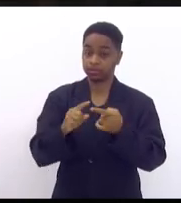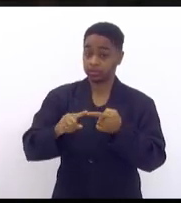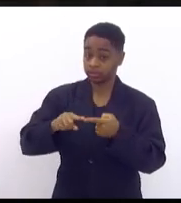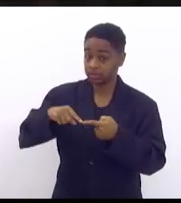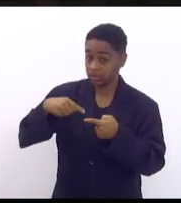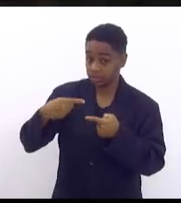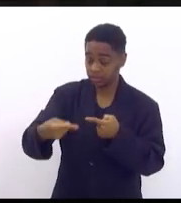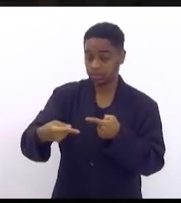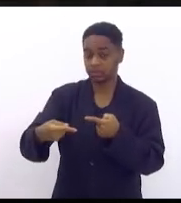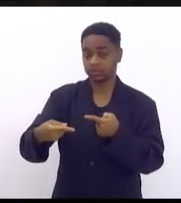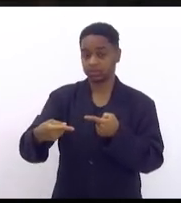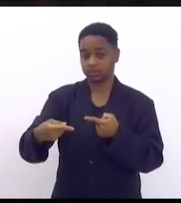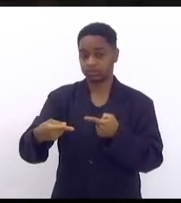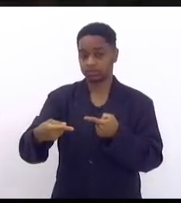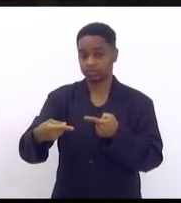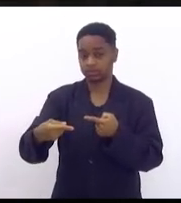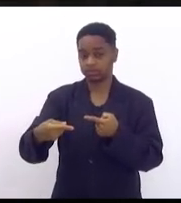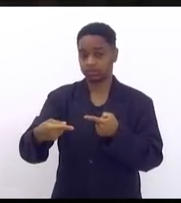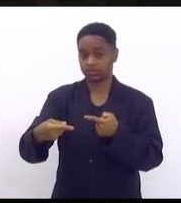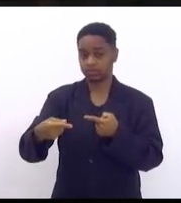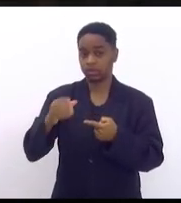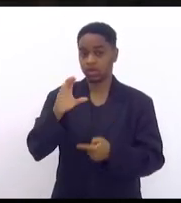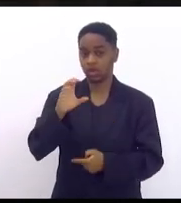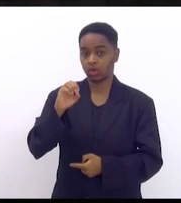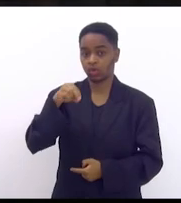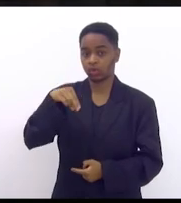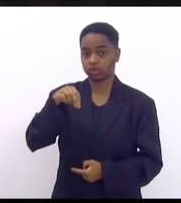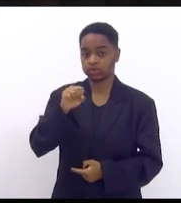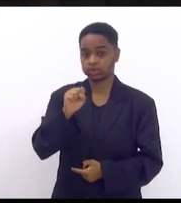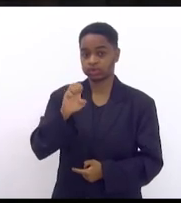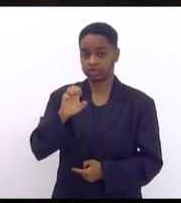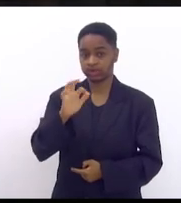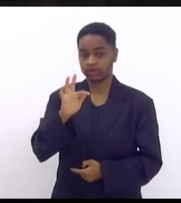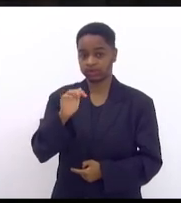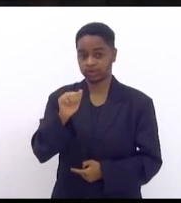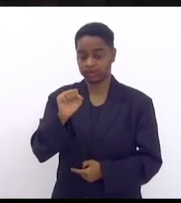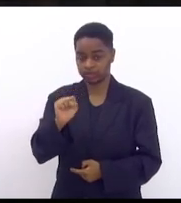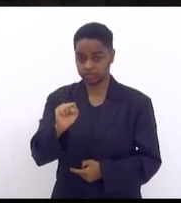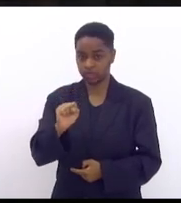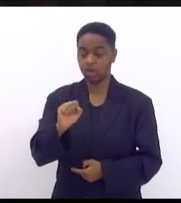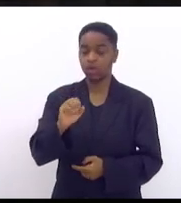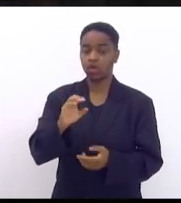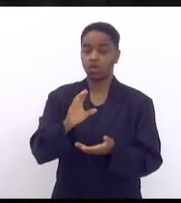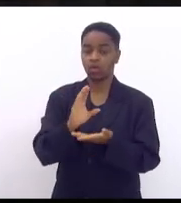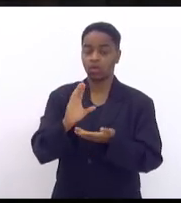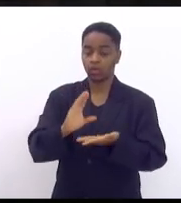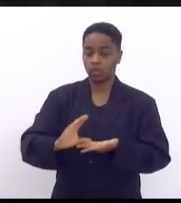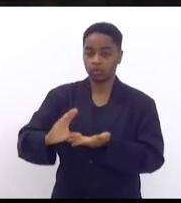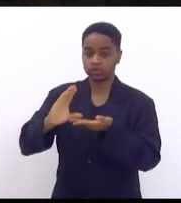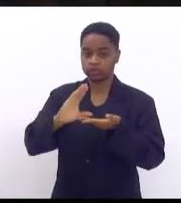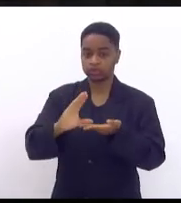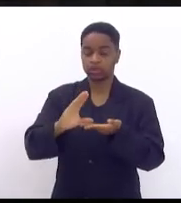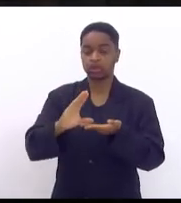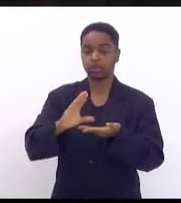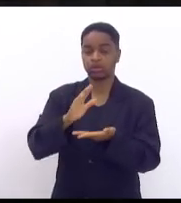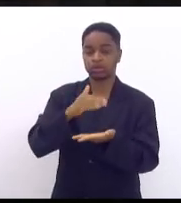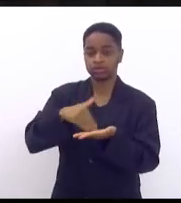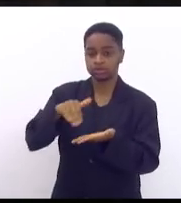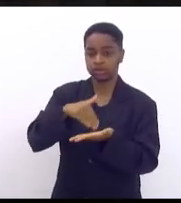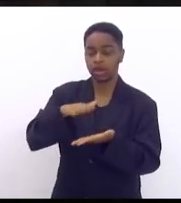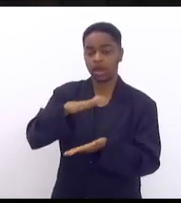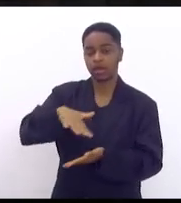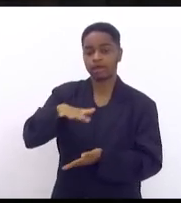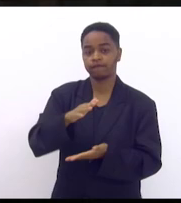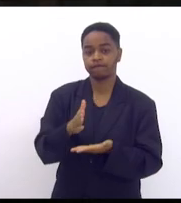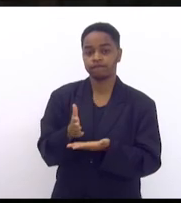senhor presidente, o Concefaz, Conselho Secretário de Fazenda, fizeram um levantamento,